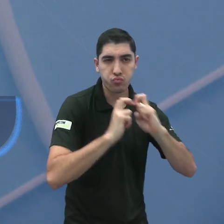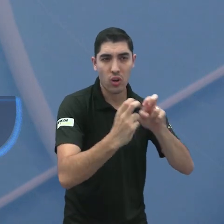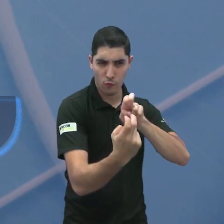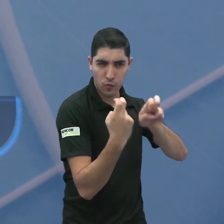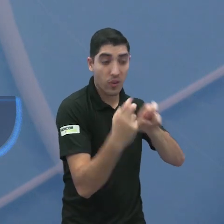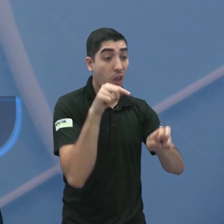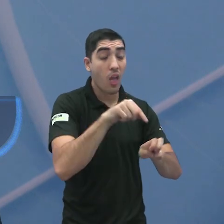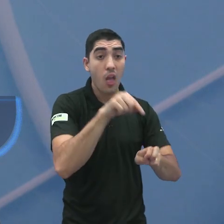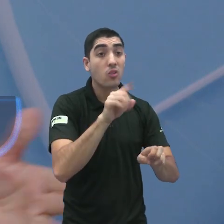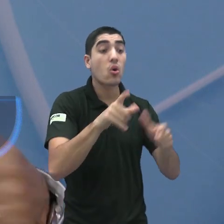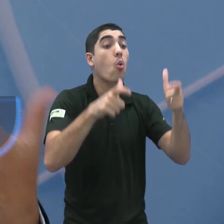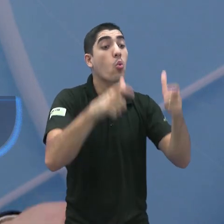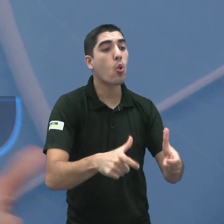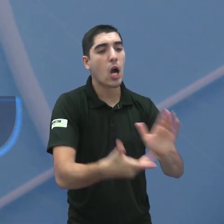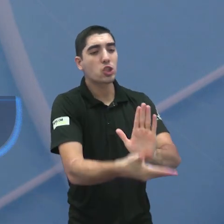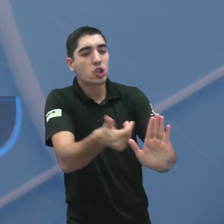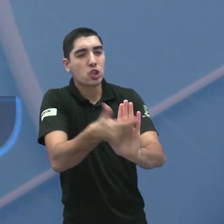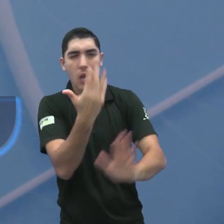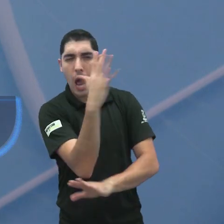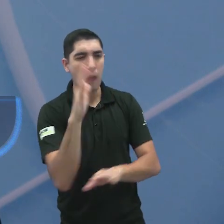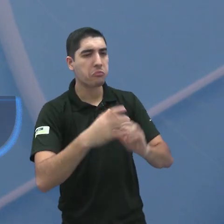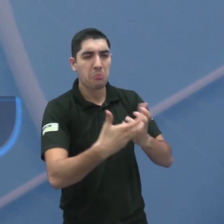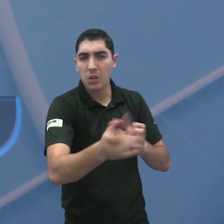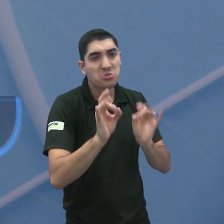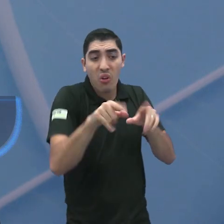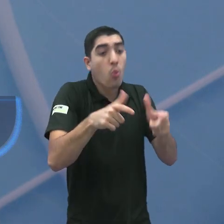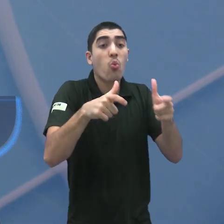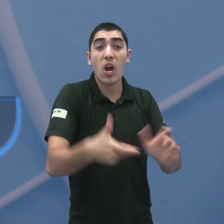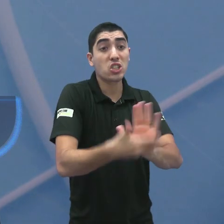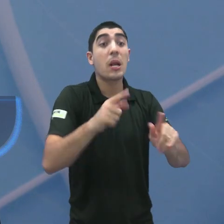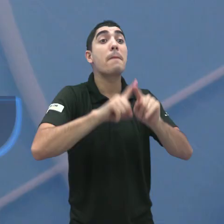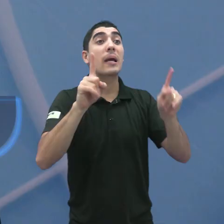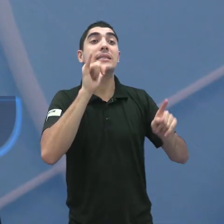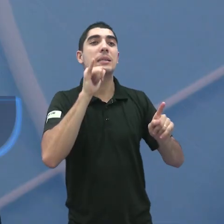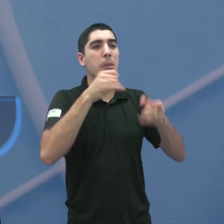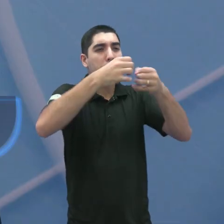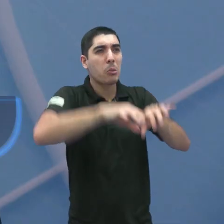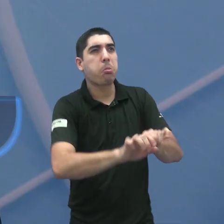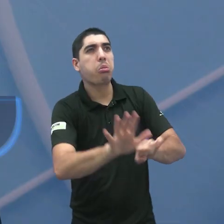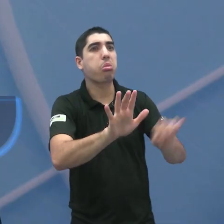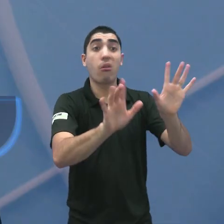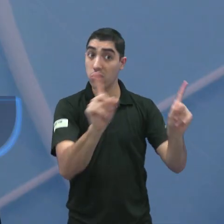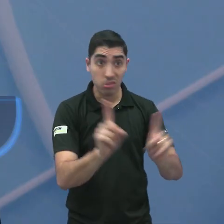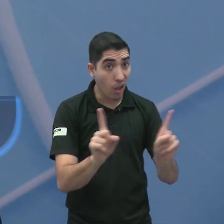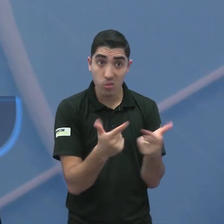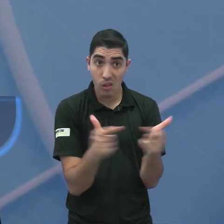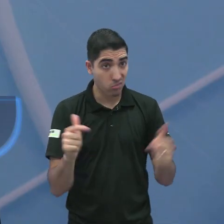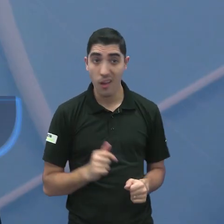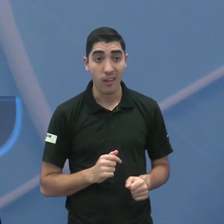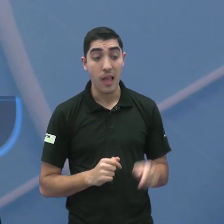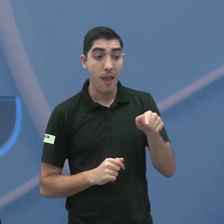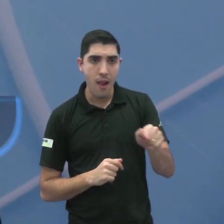passa o trem mesmo, né? Não tem todo o impacto muito grande. Né? Além da eficiência